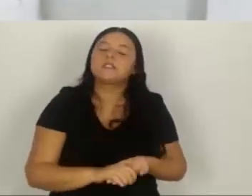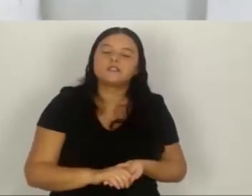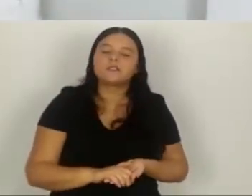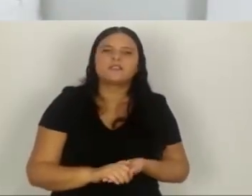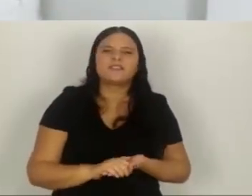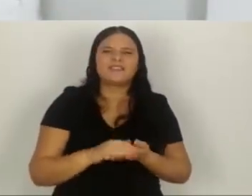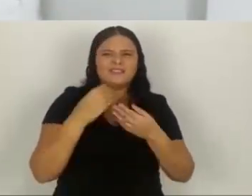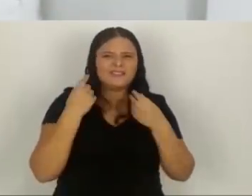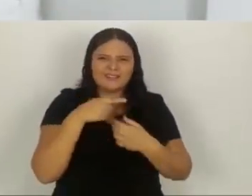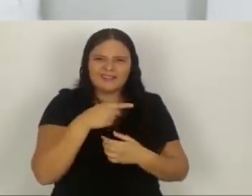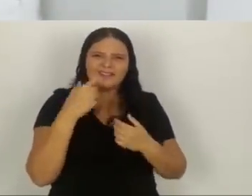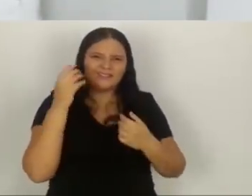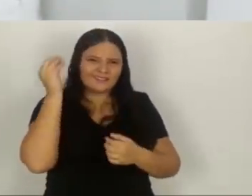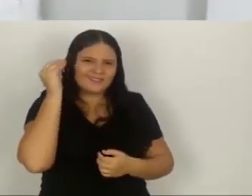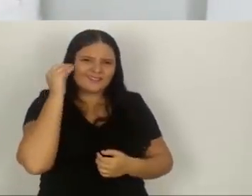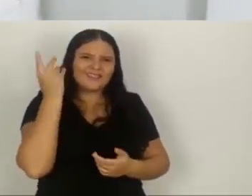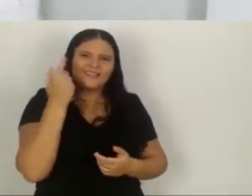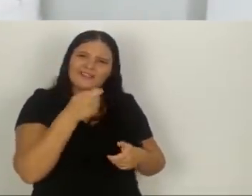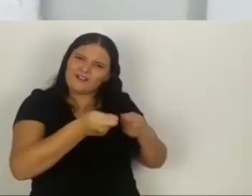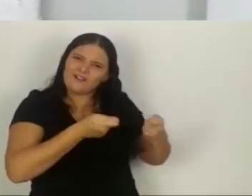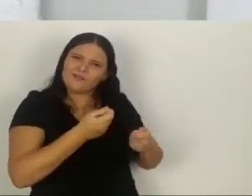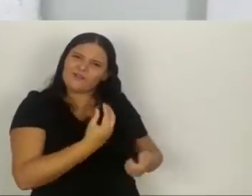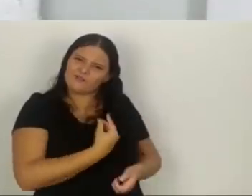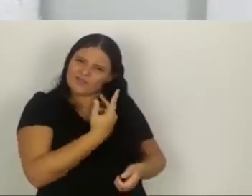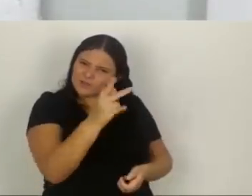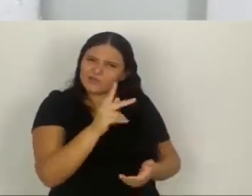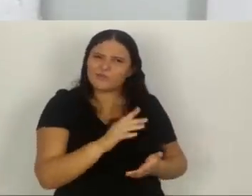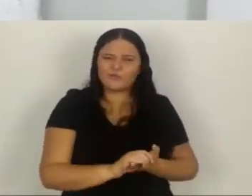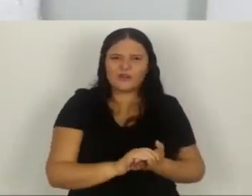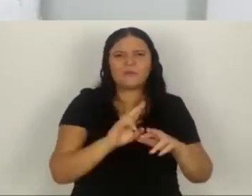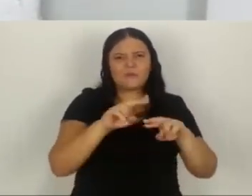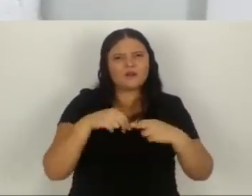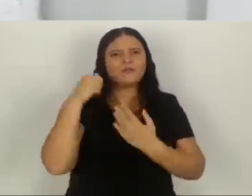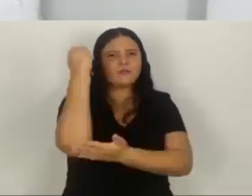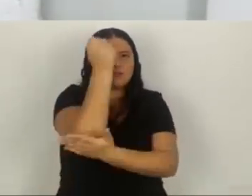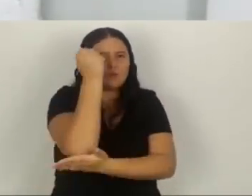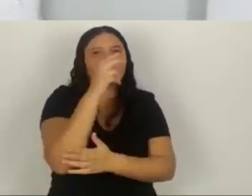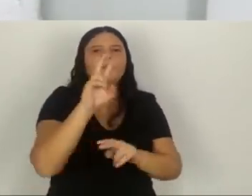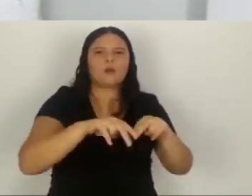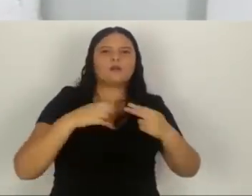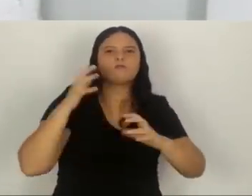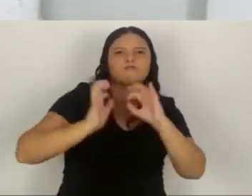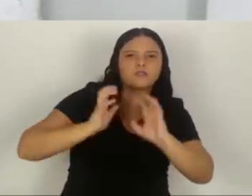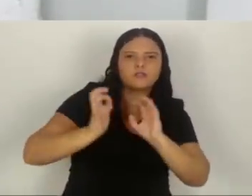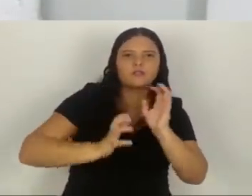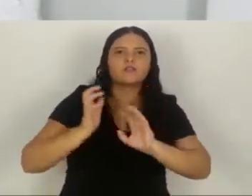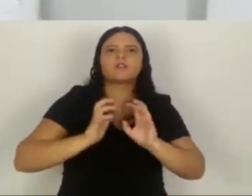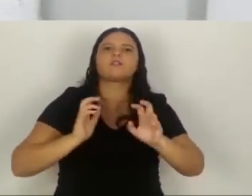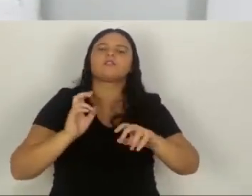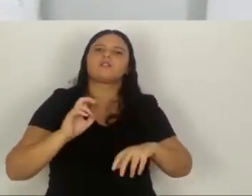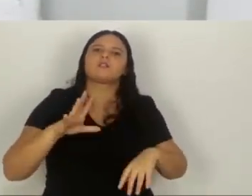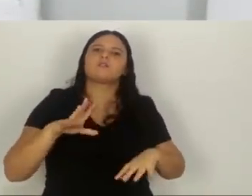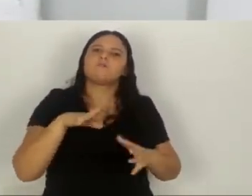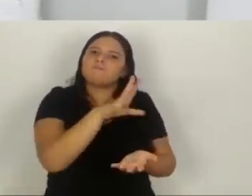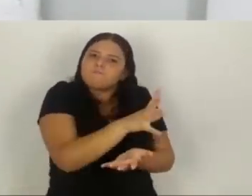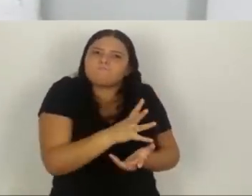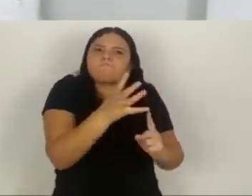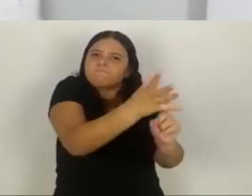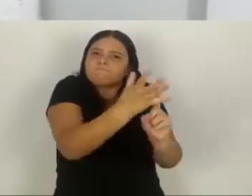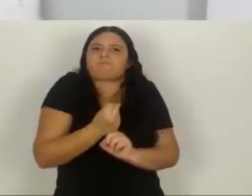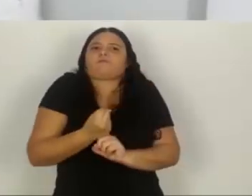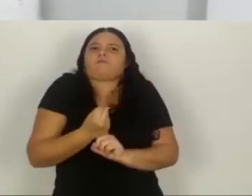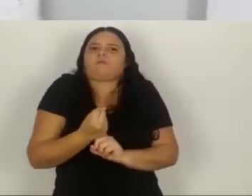mesmo assim ele tenta controlar completamente a sua vida pelo ciúme, pelas brigas, né, pela possessividade.